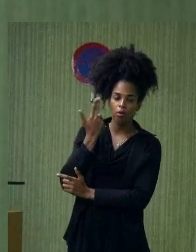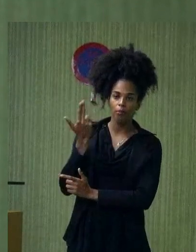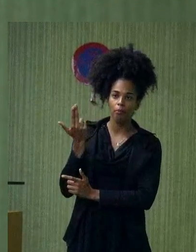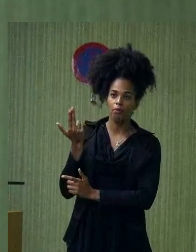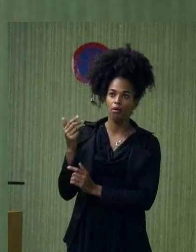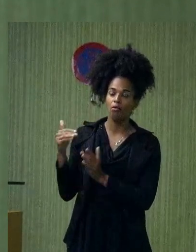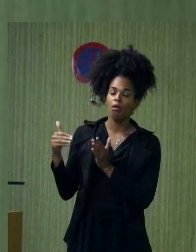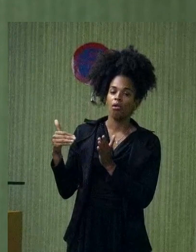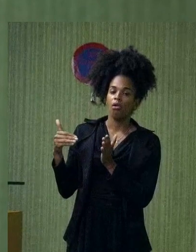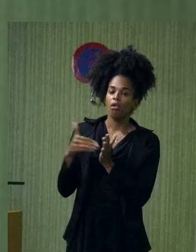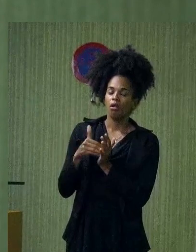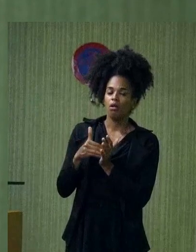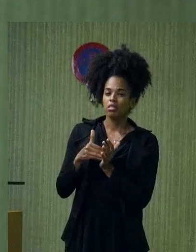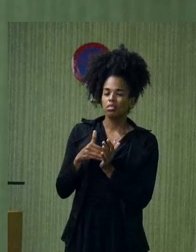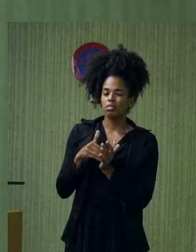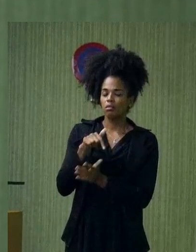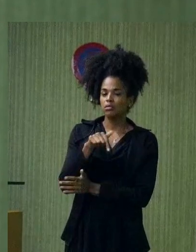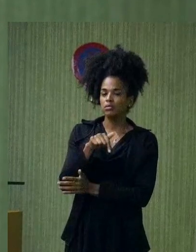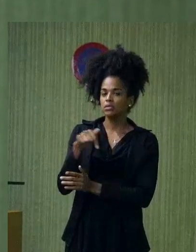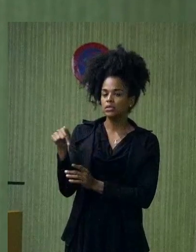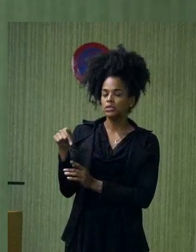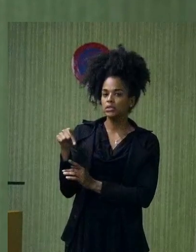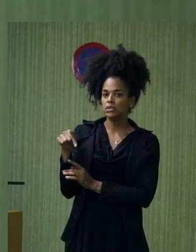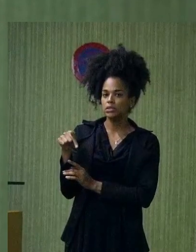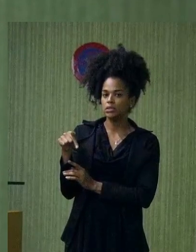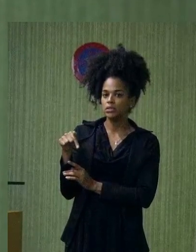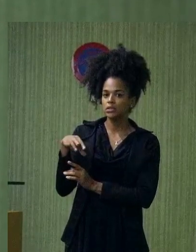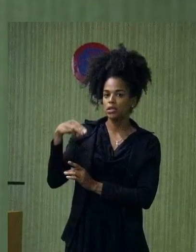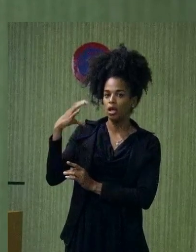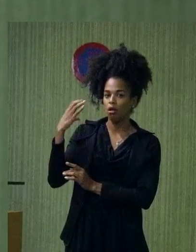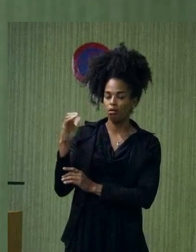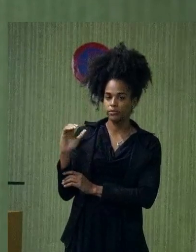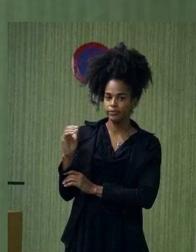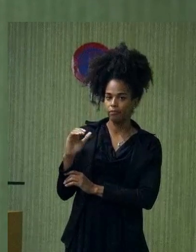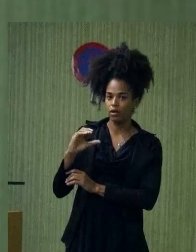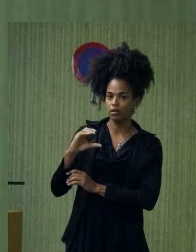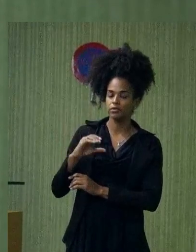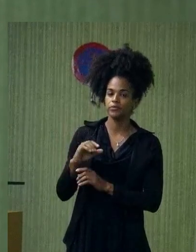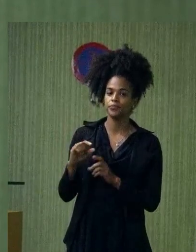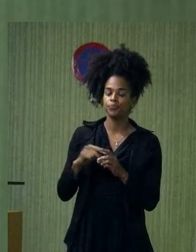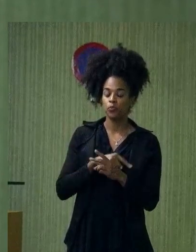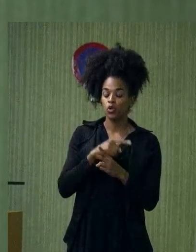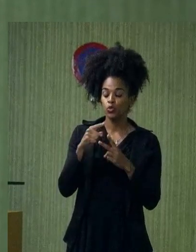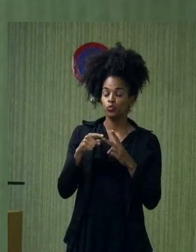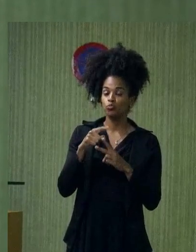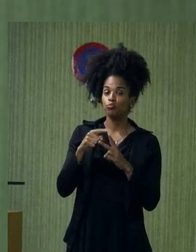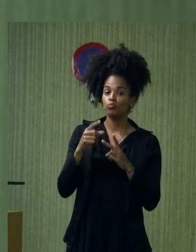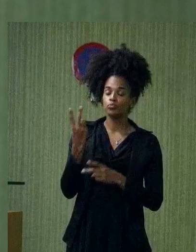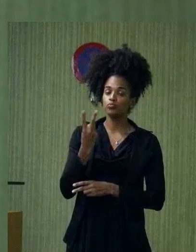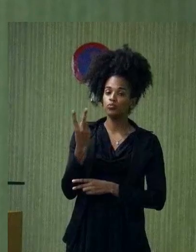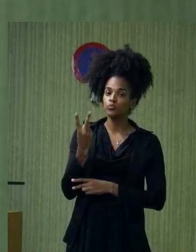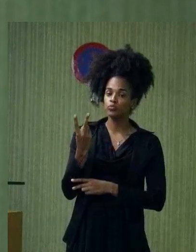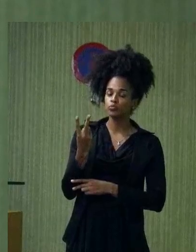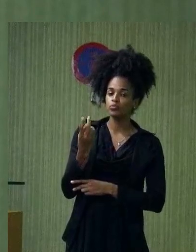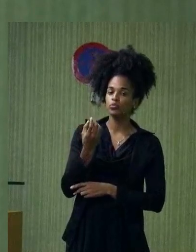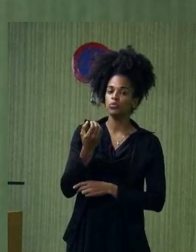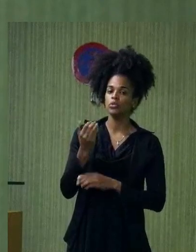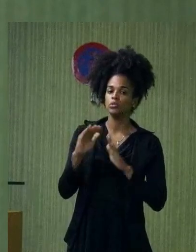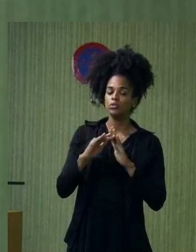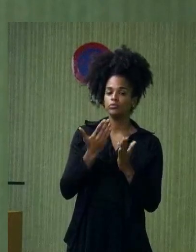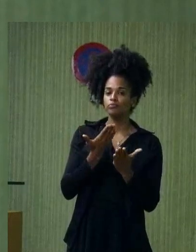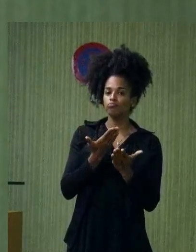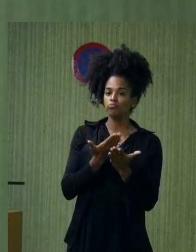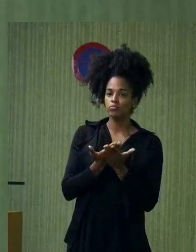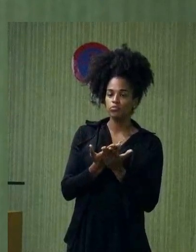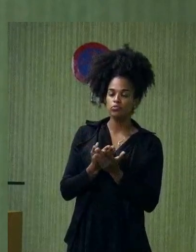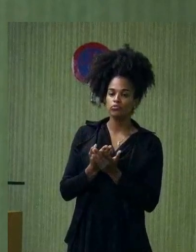7/3 de 10 2023 e duas escolas atendendo somente por estrada que às vezes a escola